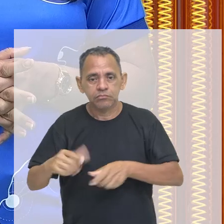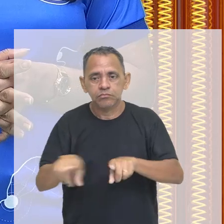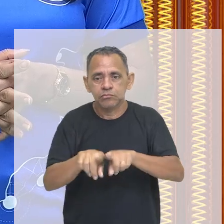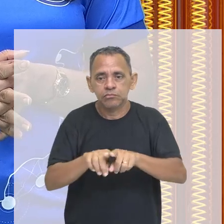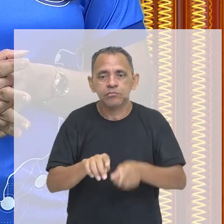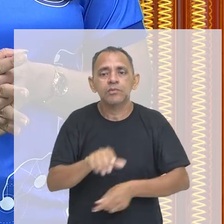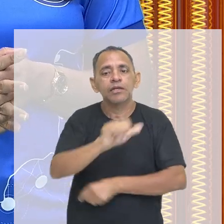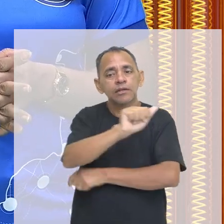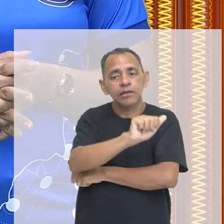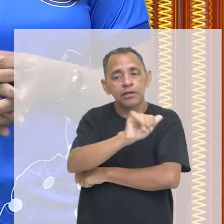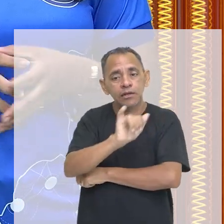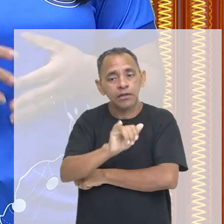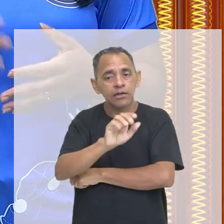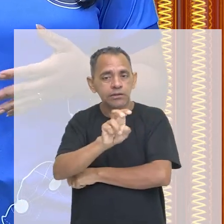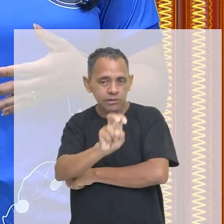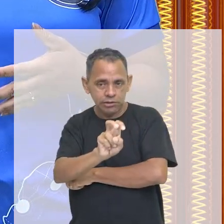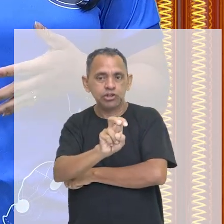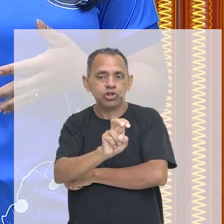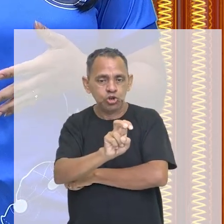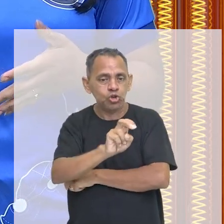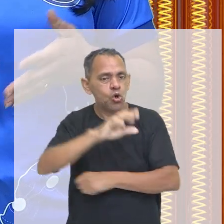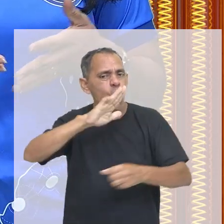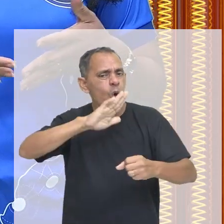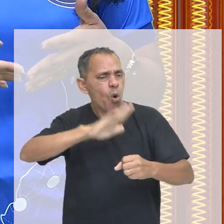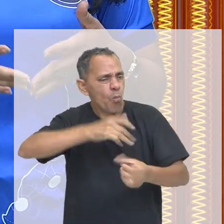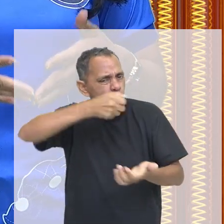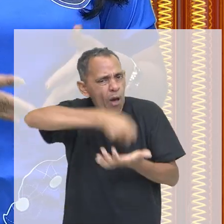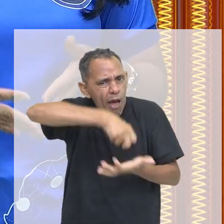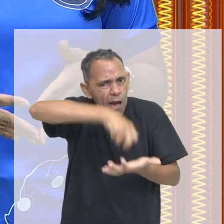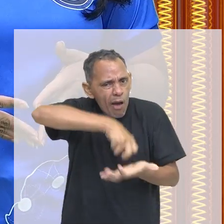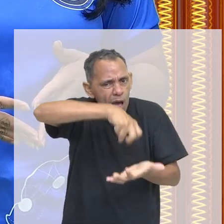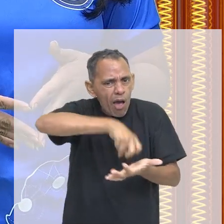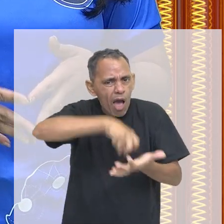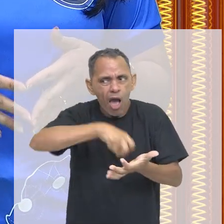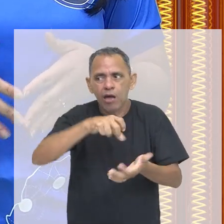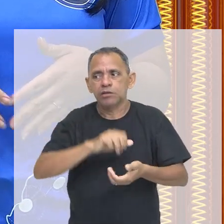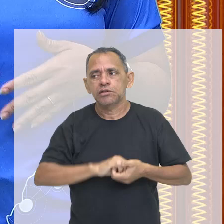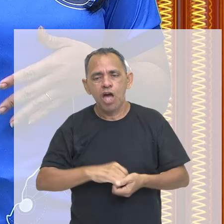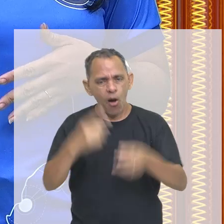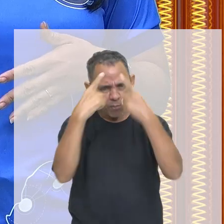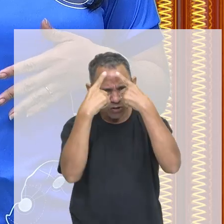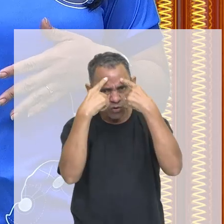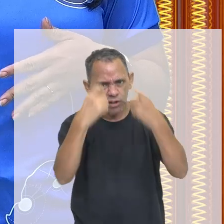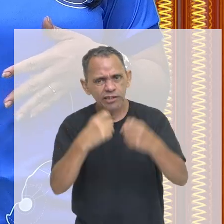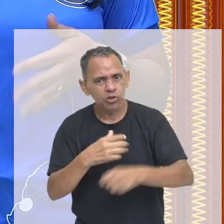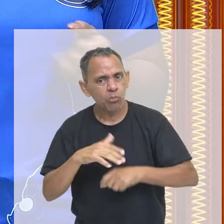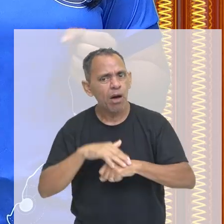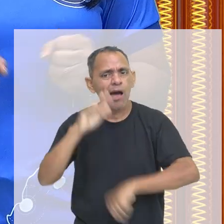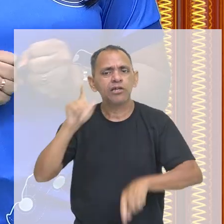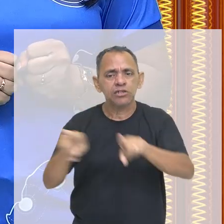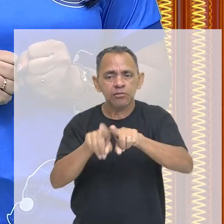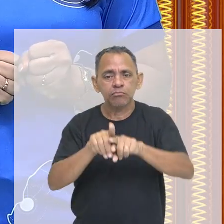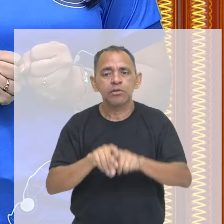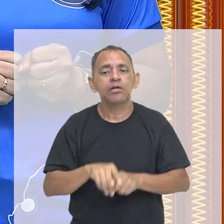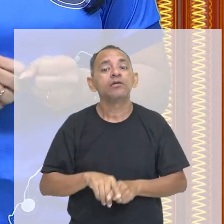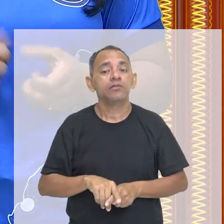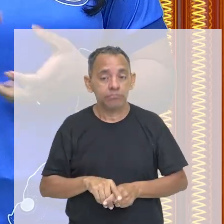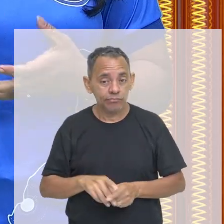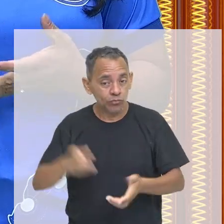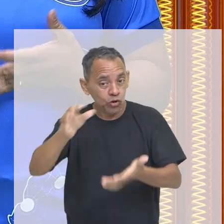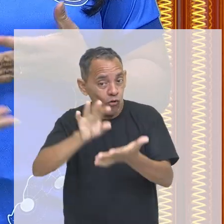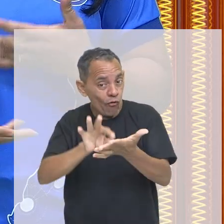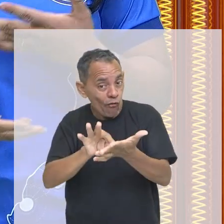1966. O AI5, que muitos de vocês já ouviram falar, foi o mais repressor. Ele foi assinado ainda no governo de Costa e